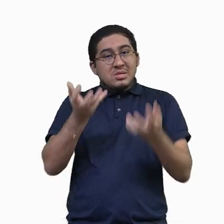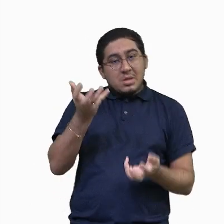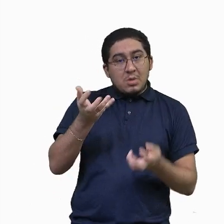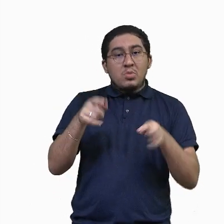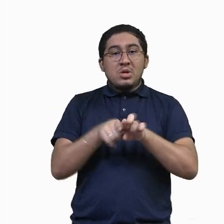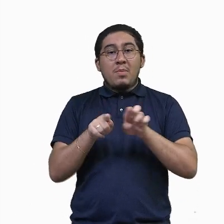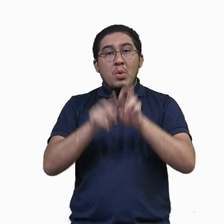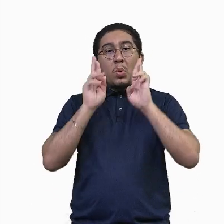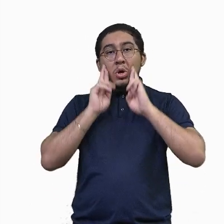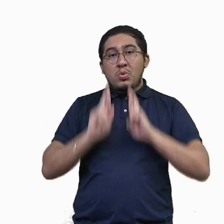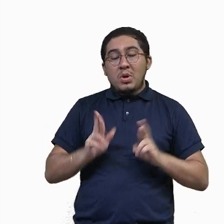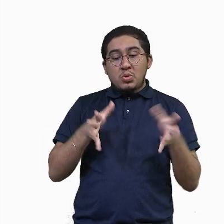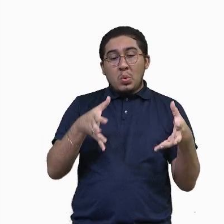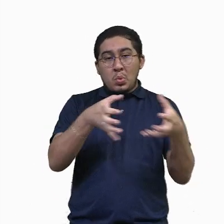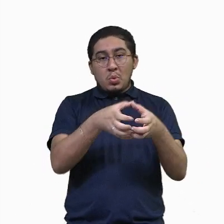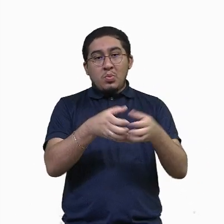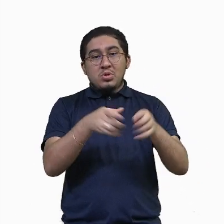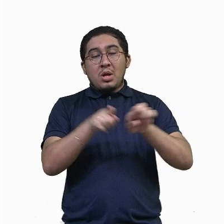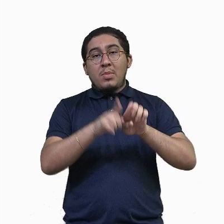e aos direitos civis